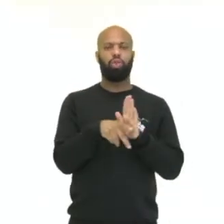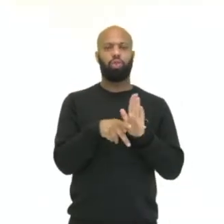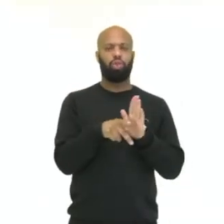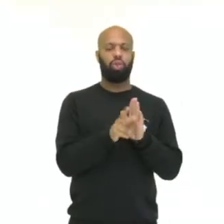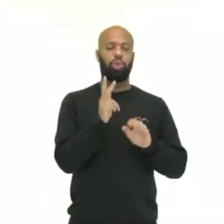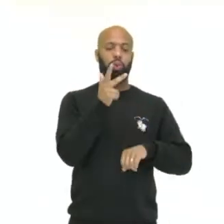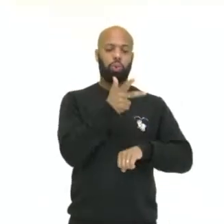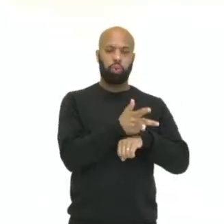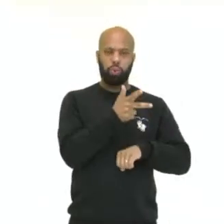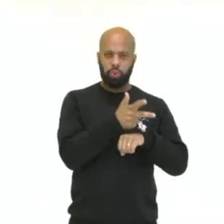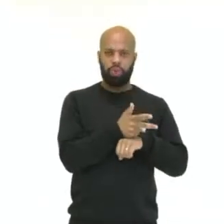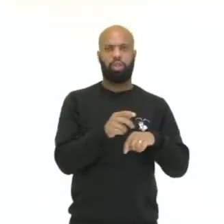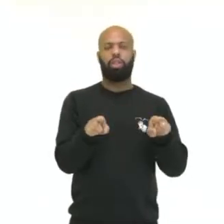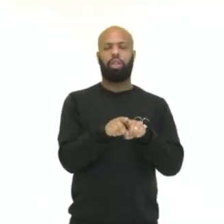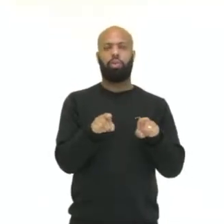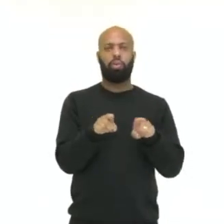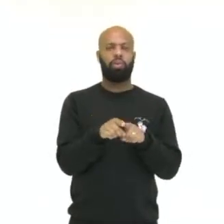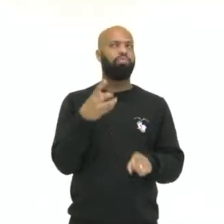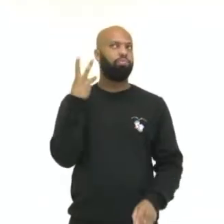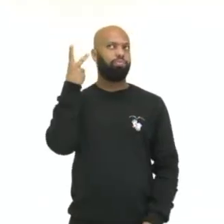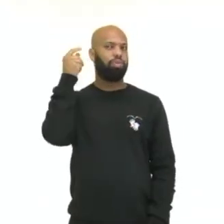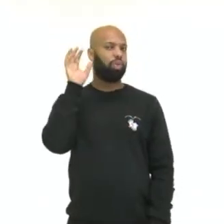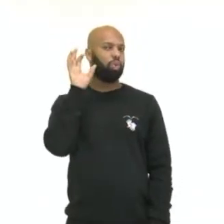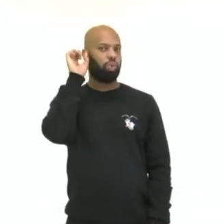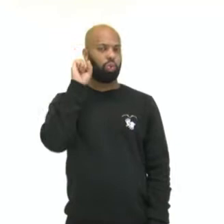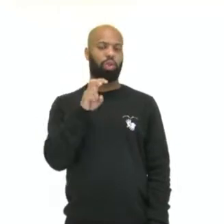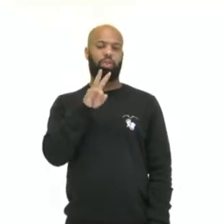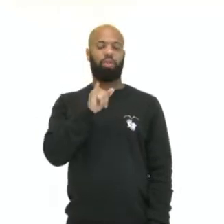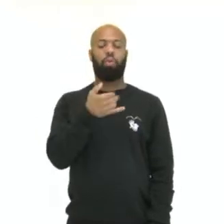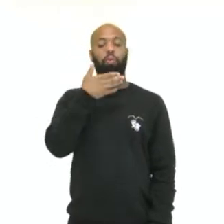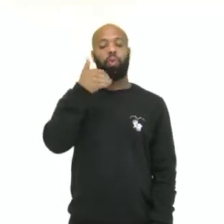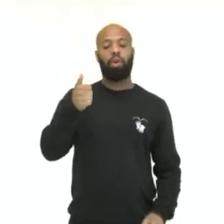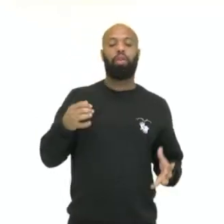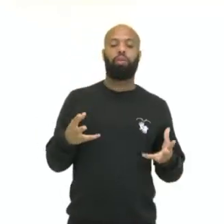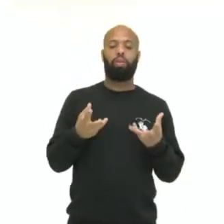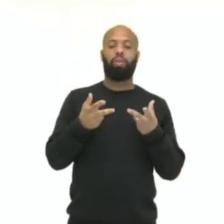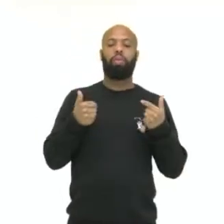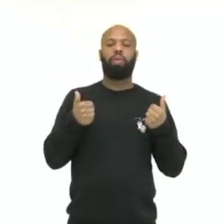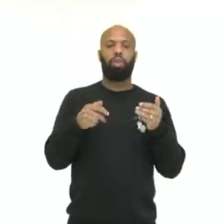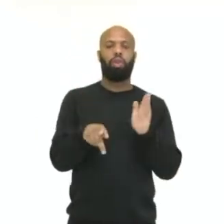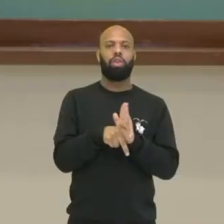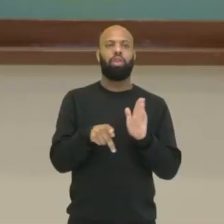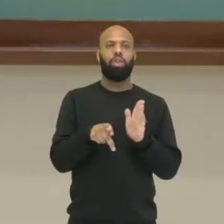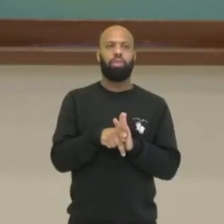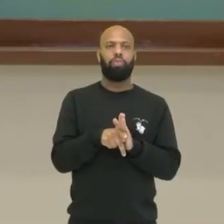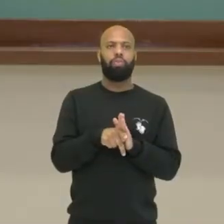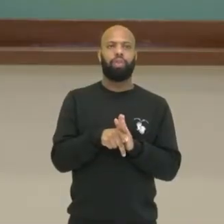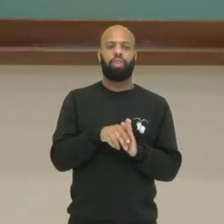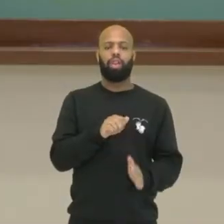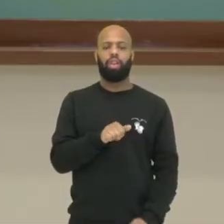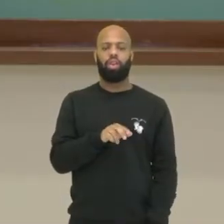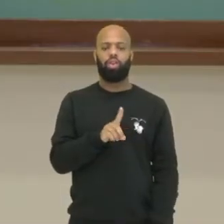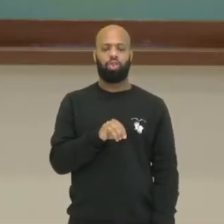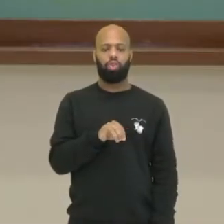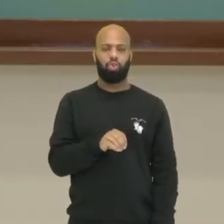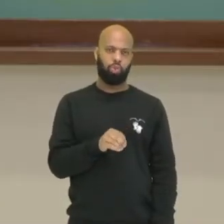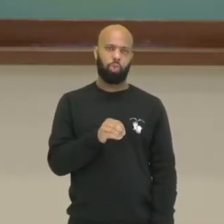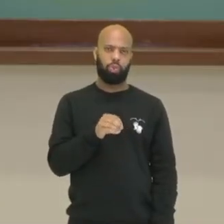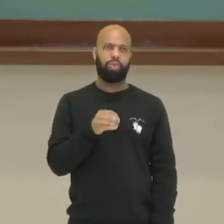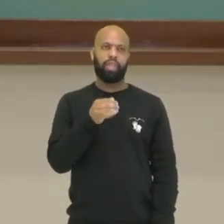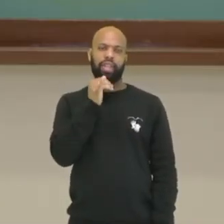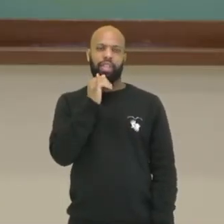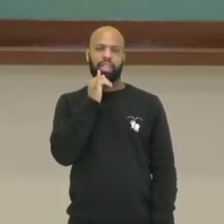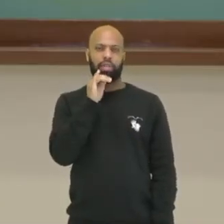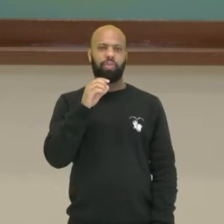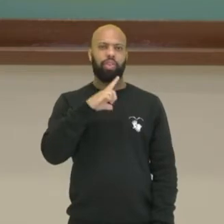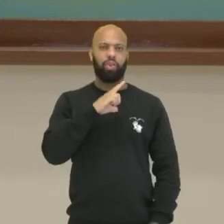na pós-produção para melhorar a qualidade do áudio. Então, por exemplo, quero pegar o caminhar de um